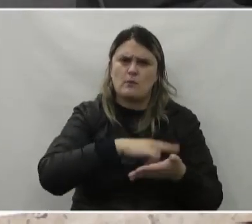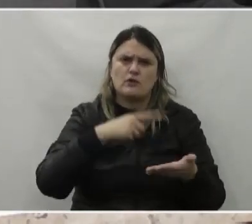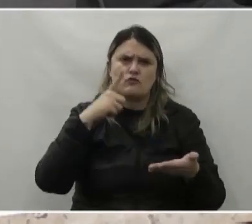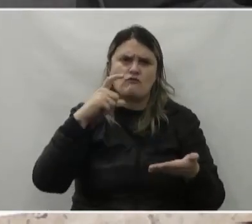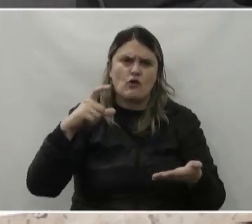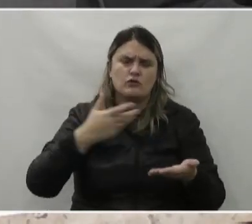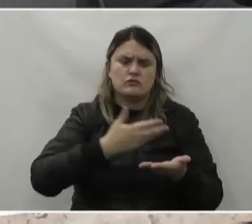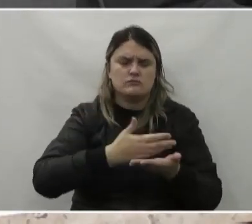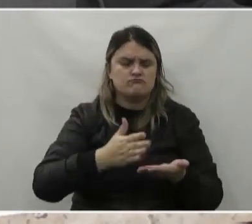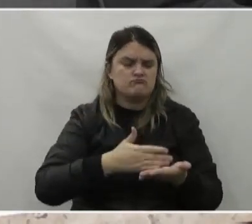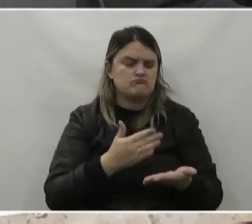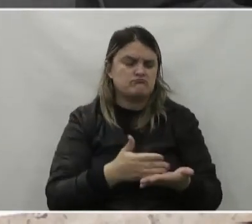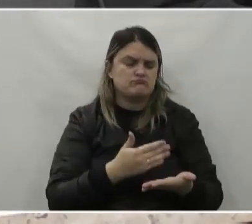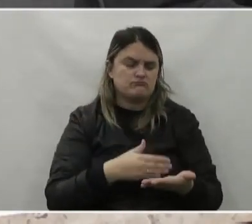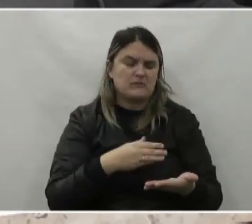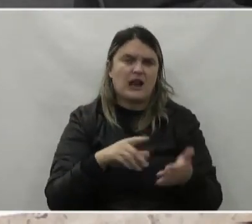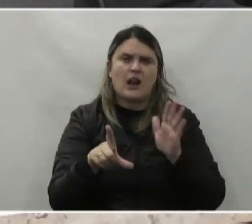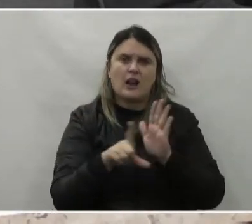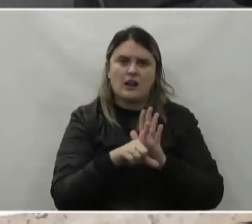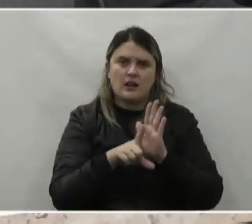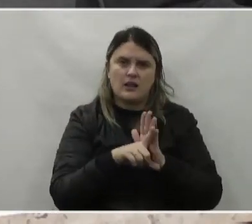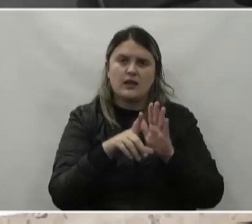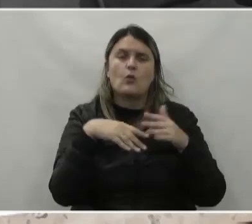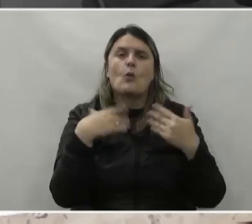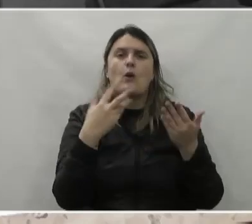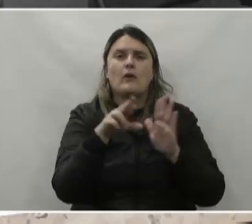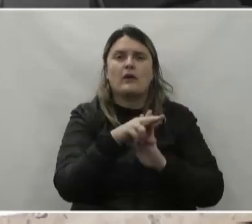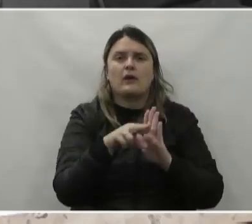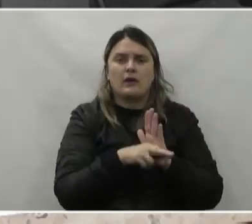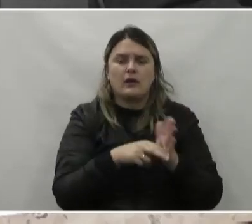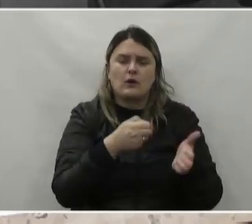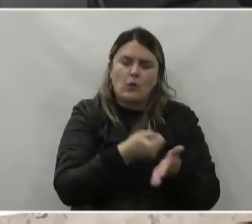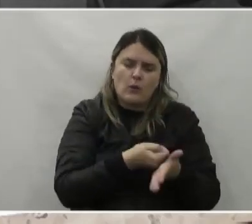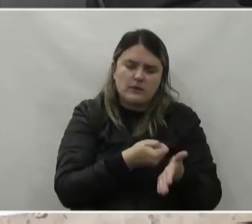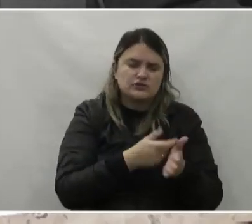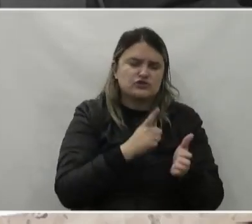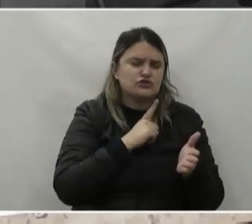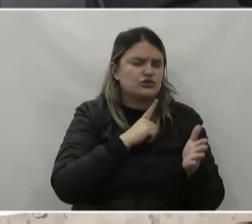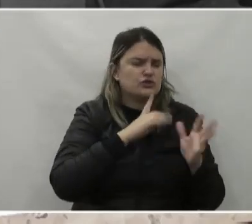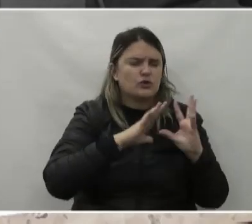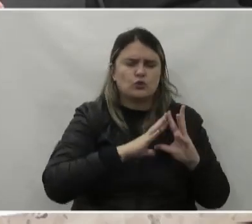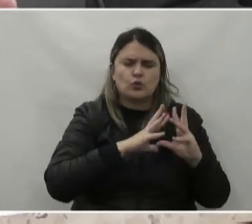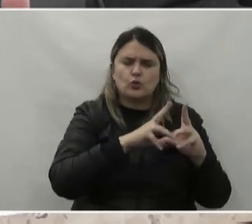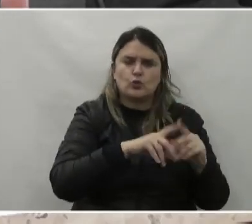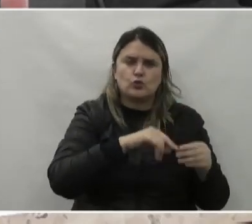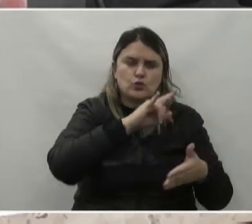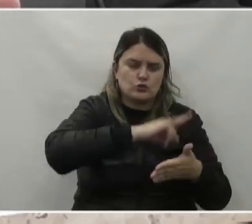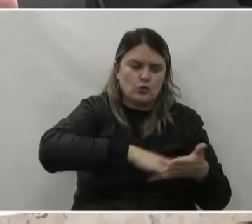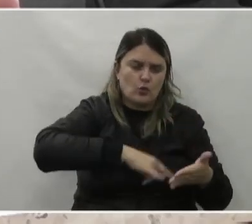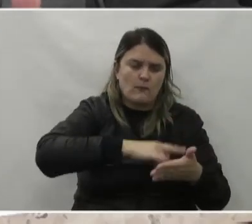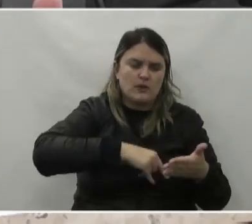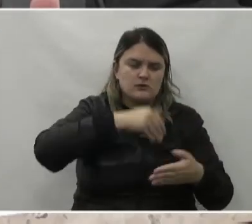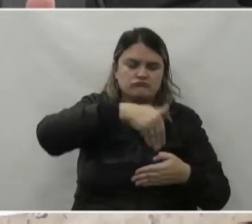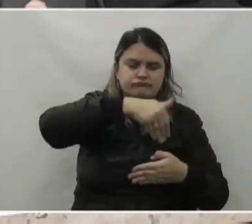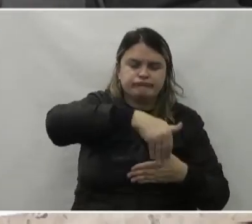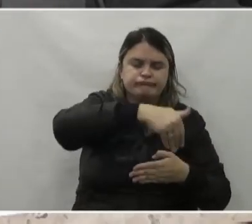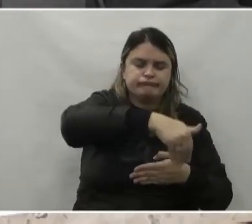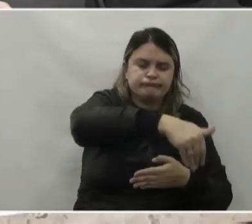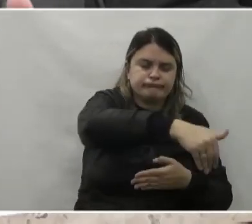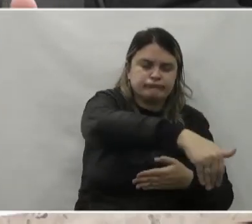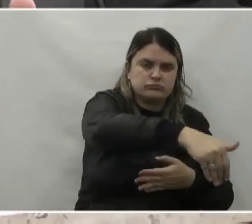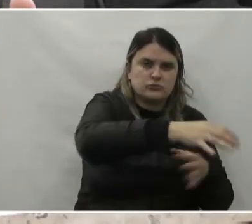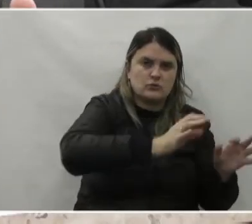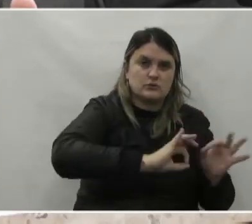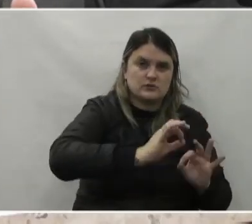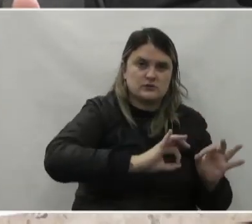é lei, que é regra, exigência, o que ia ser ajustado, o que